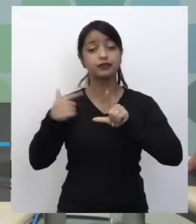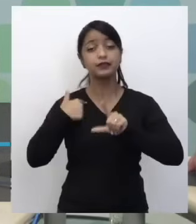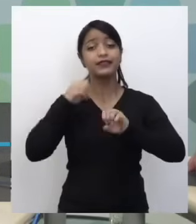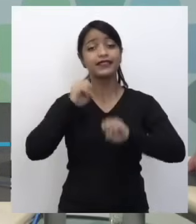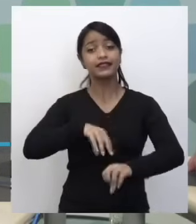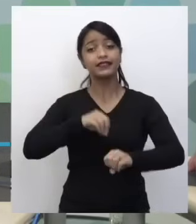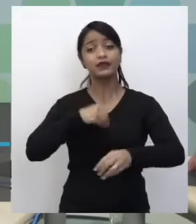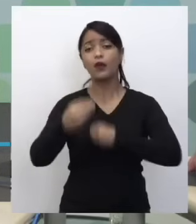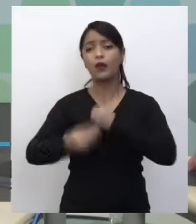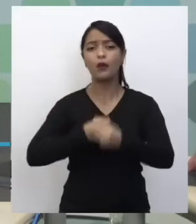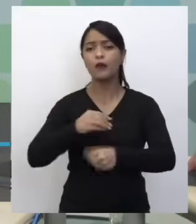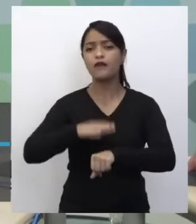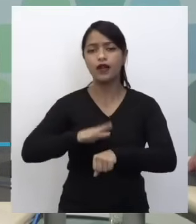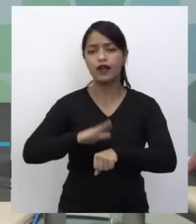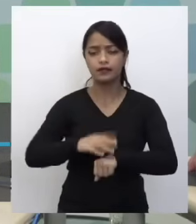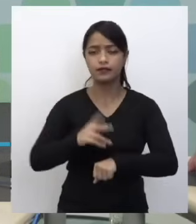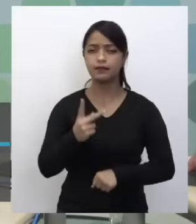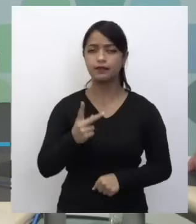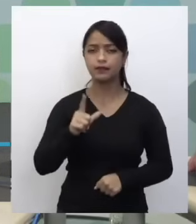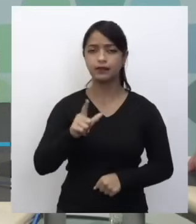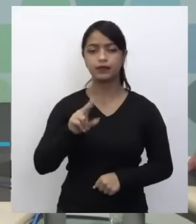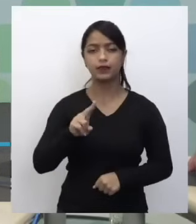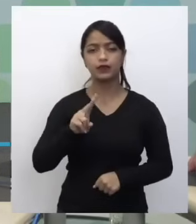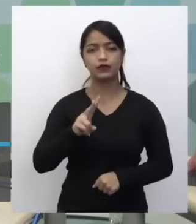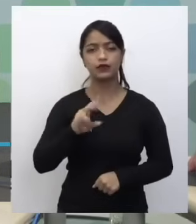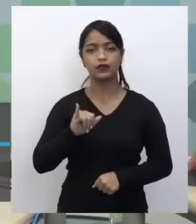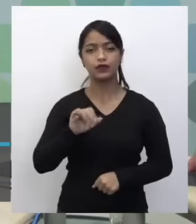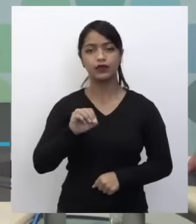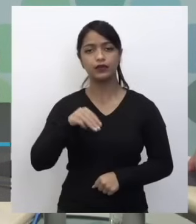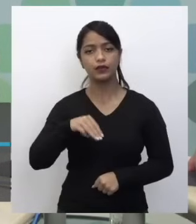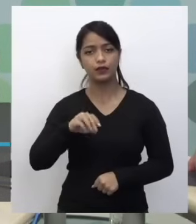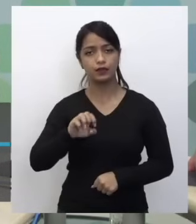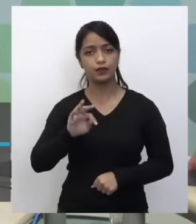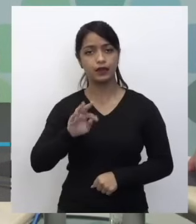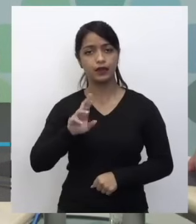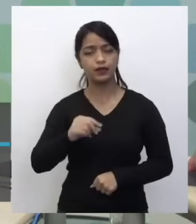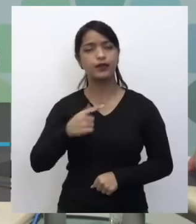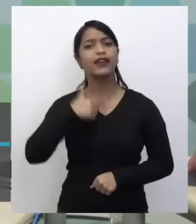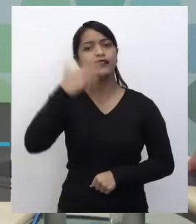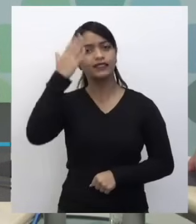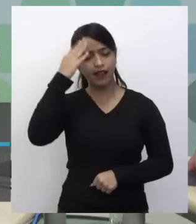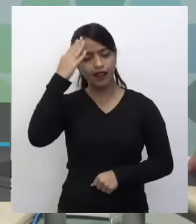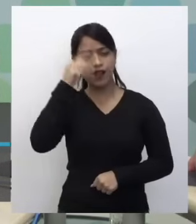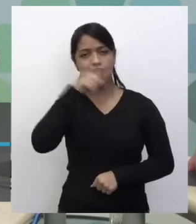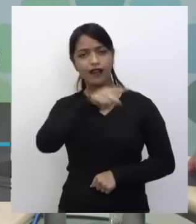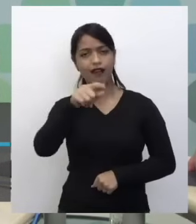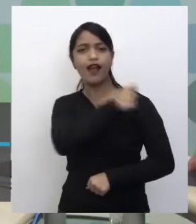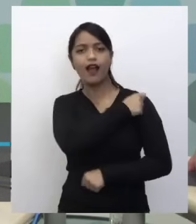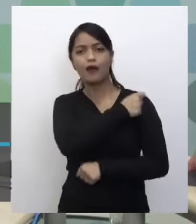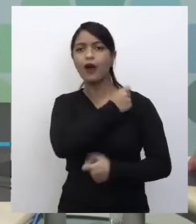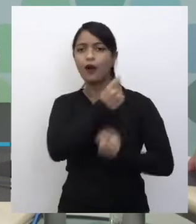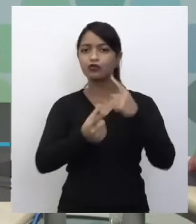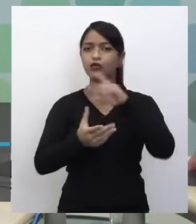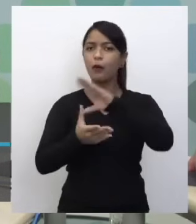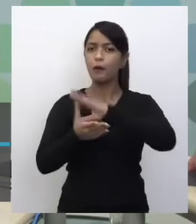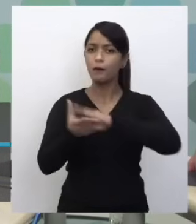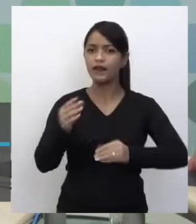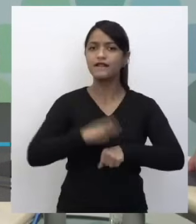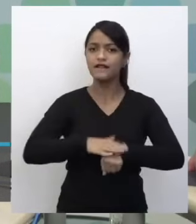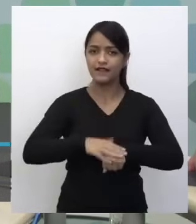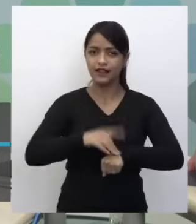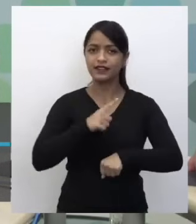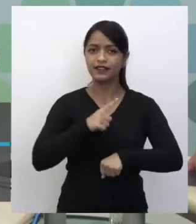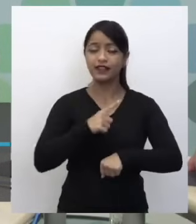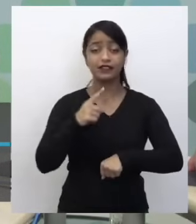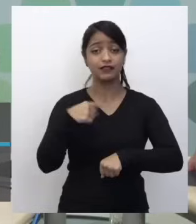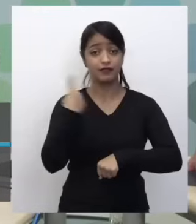um pluviômetro. E eu sei que algumas alunas, alguns alunos fizeram esse pluviômetro, inclusive teve um dia que nós estávamos na aula e colocaram lá no